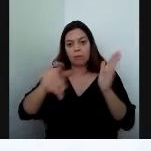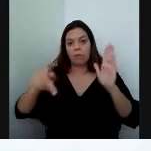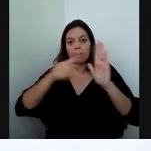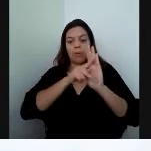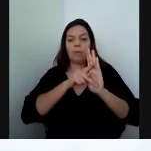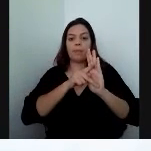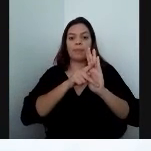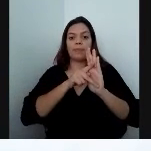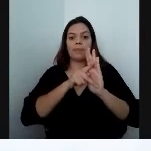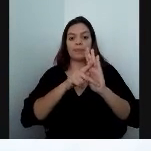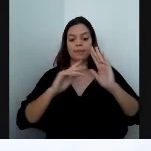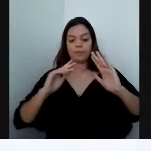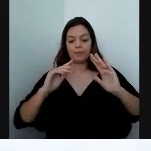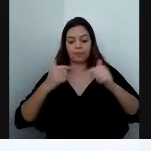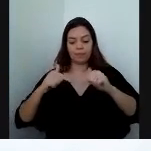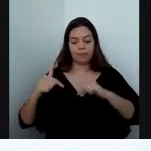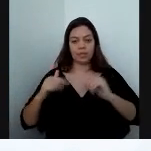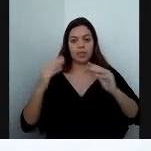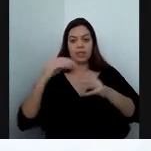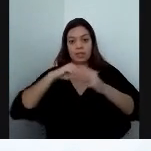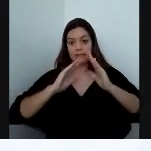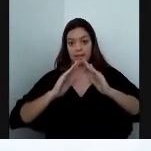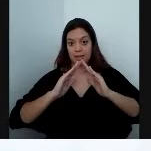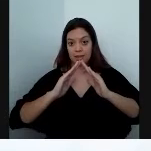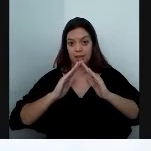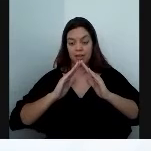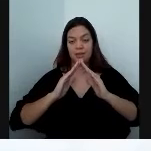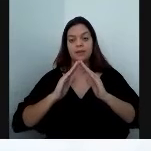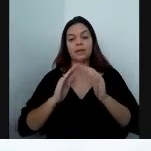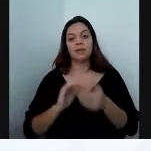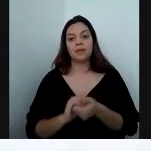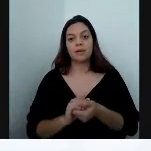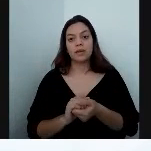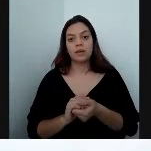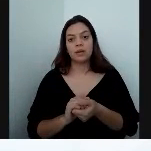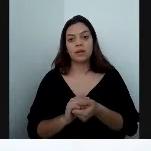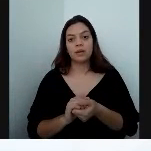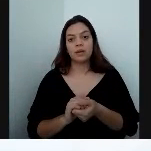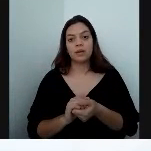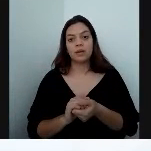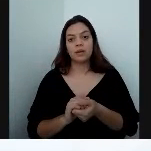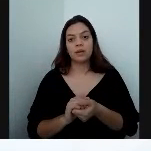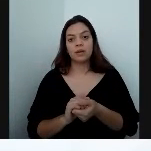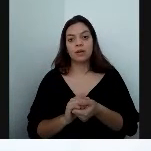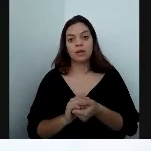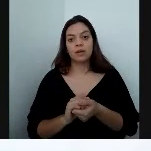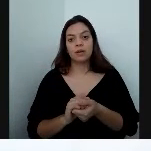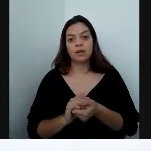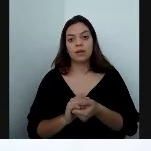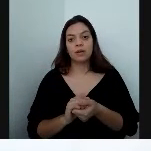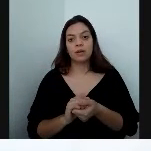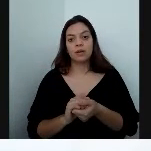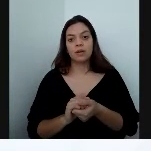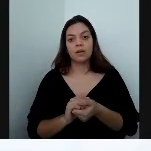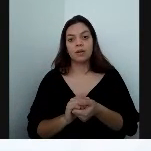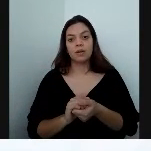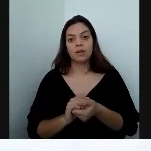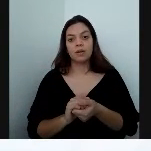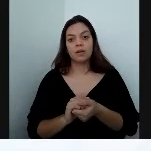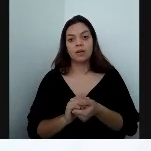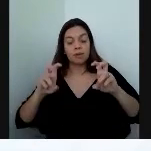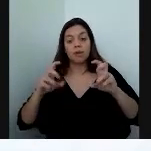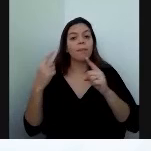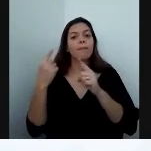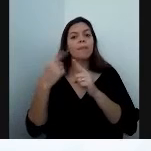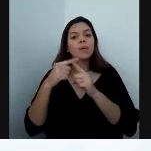negociações coletivas, né? E tomamos com base, né, principalmente, essa questão que foi posta pela urgência da pandemia, né?